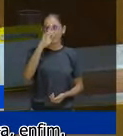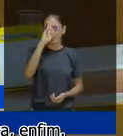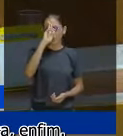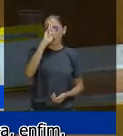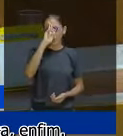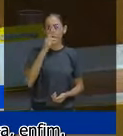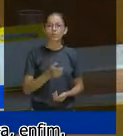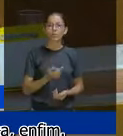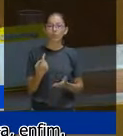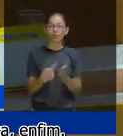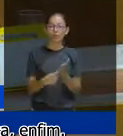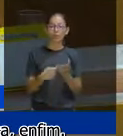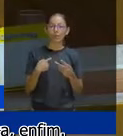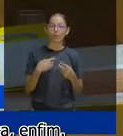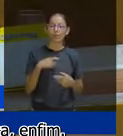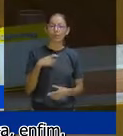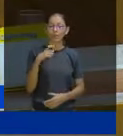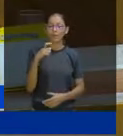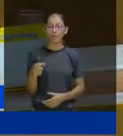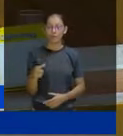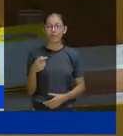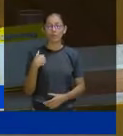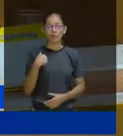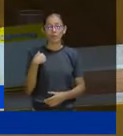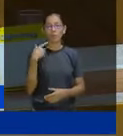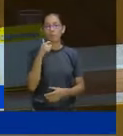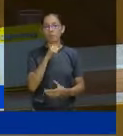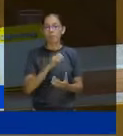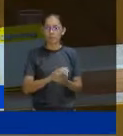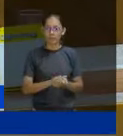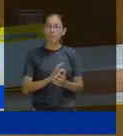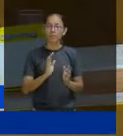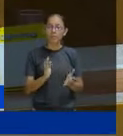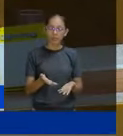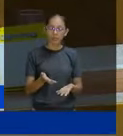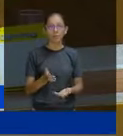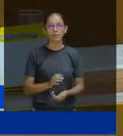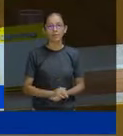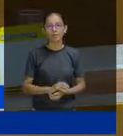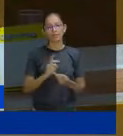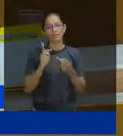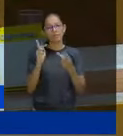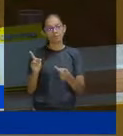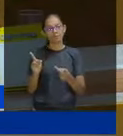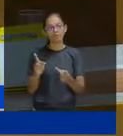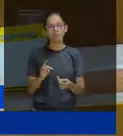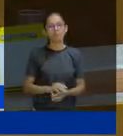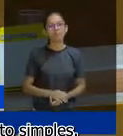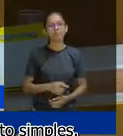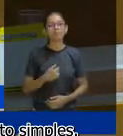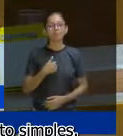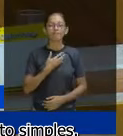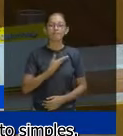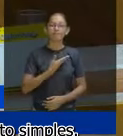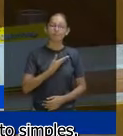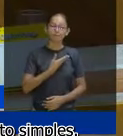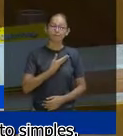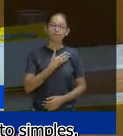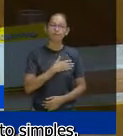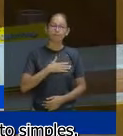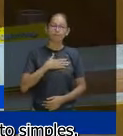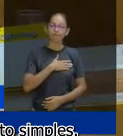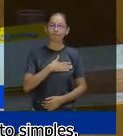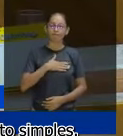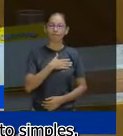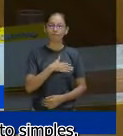esposa, enfim. Então, assim, falar de um amigo querido, uma pessoa que a gente ama e que convive, não é muito